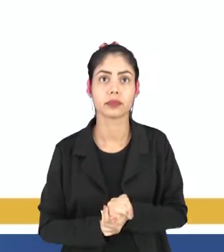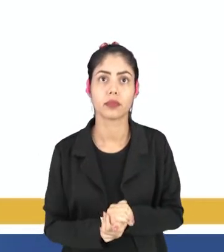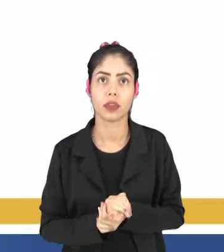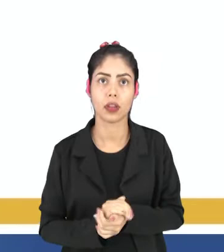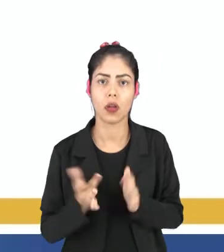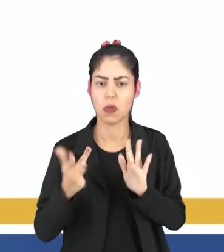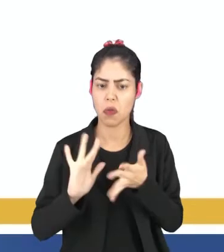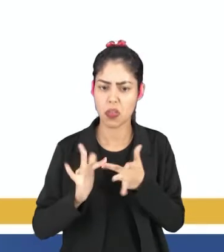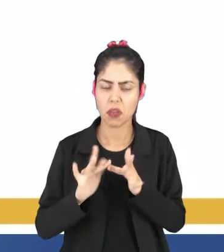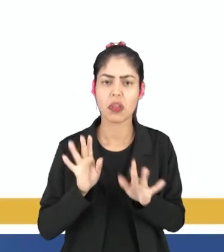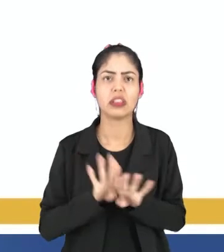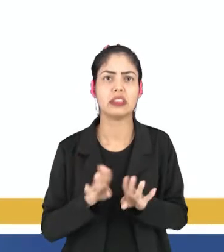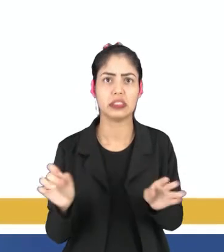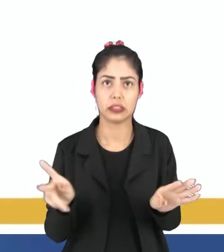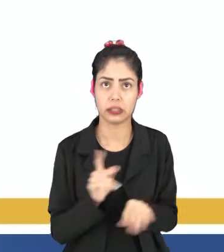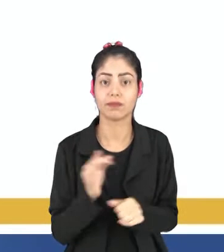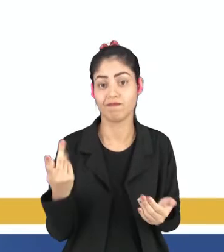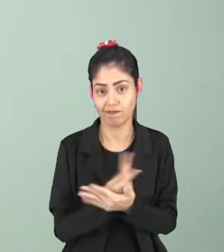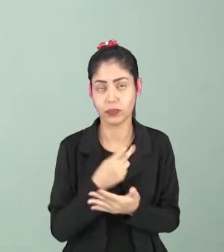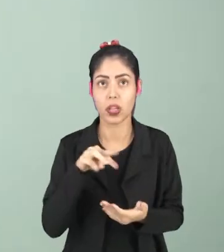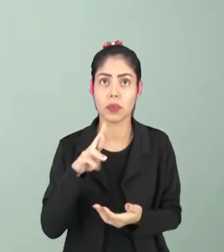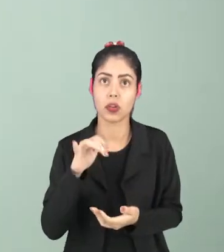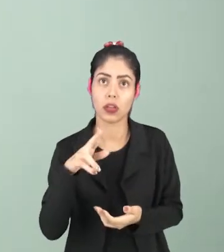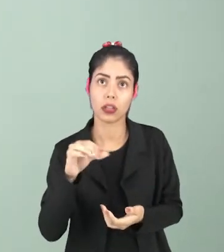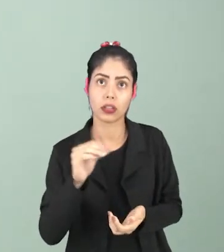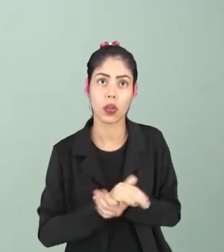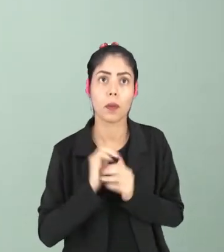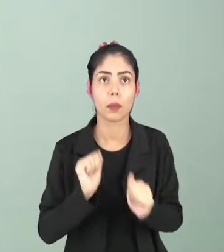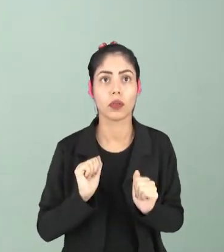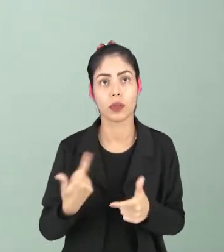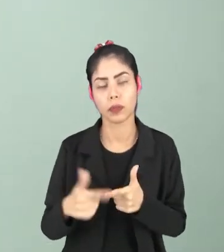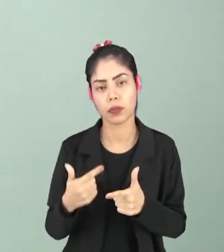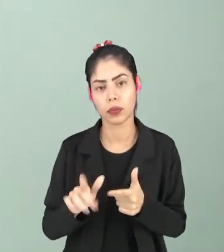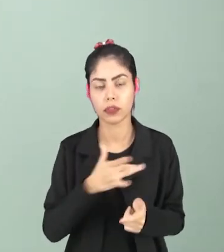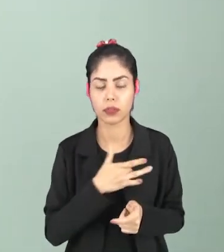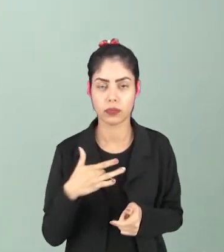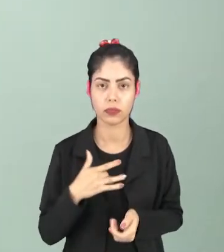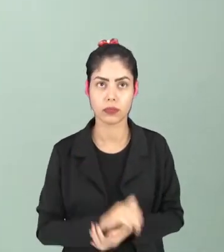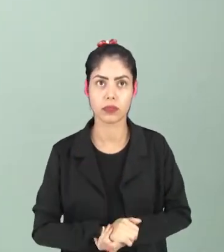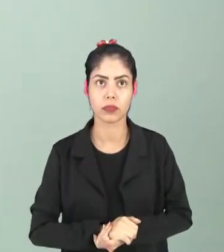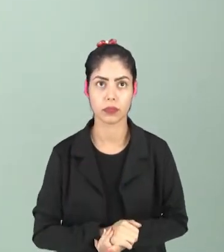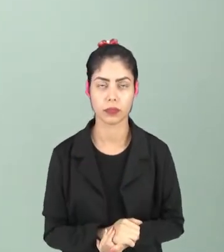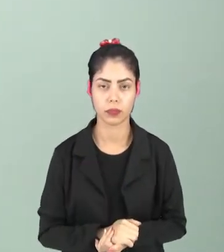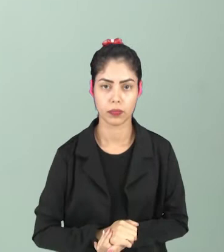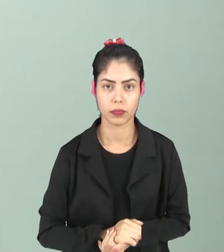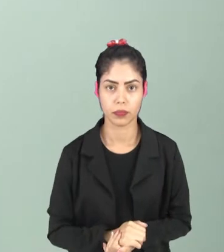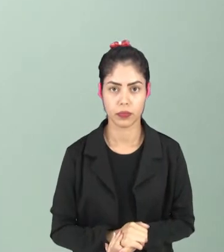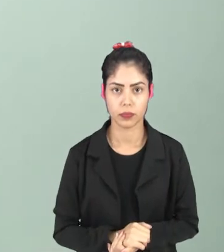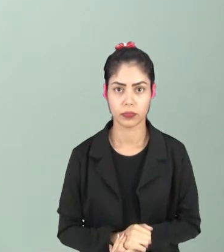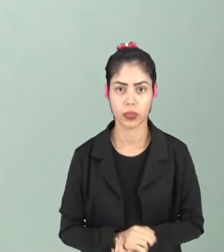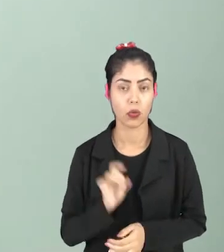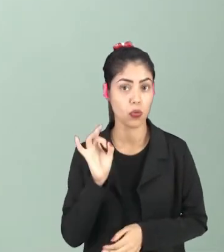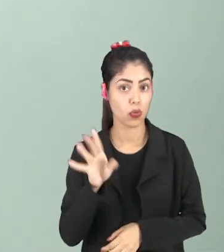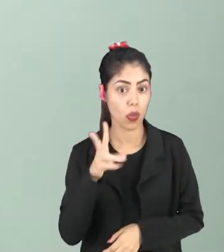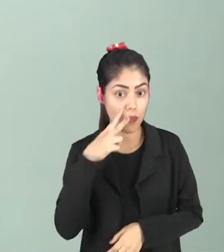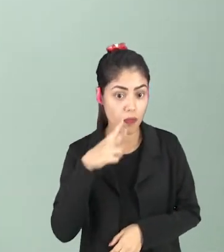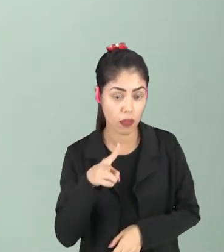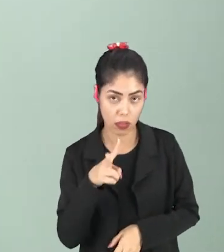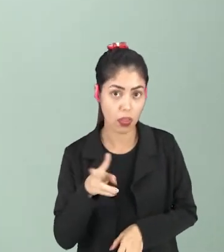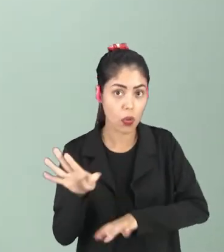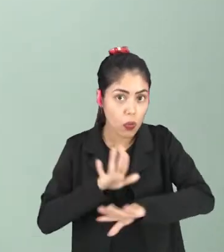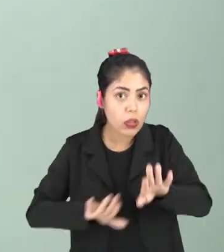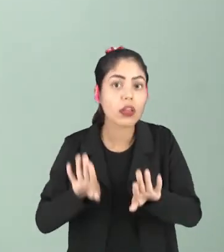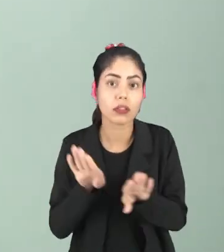uma contaminação por micro-organismos, o que pode ocasionar problemas de saúde. Tá? Então, não basta que a gente conserve